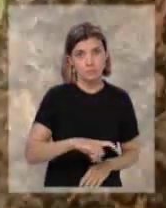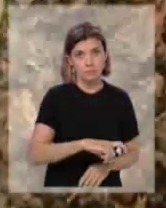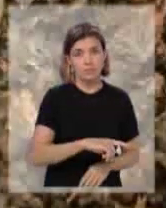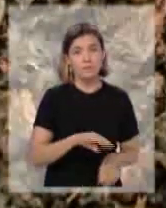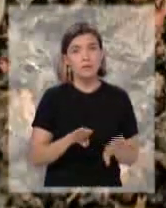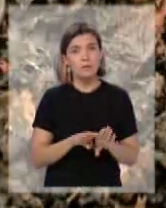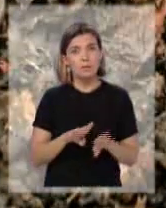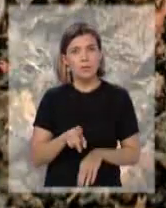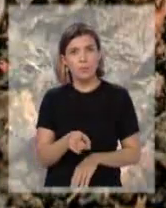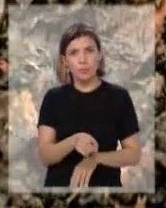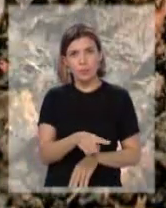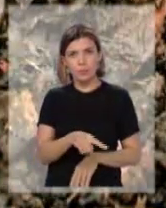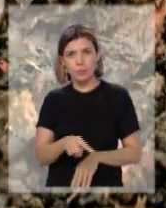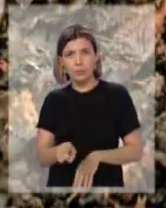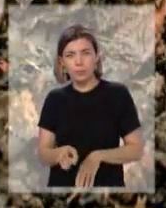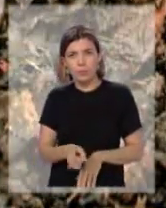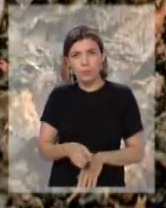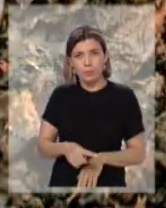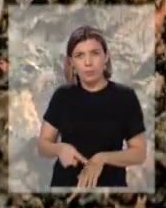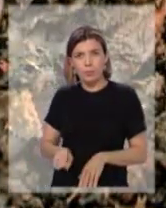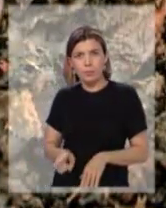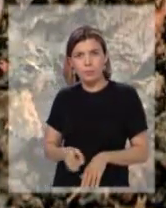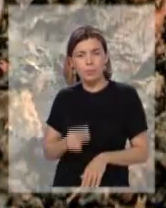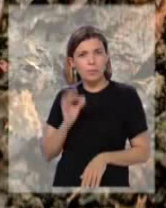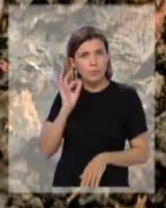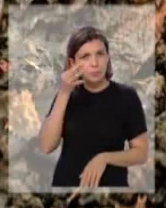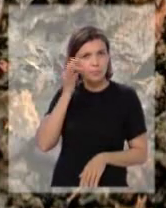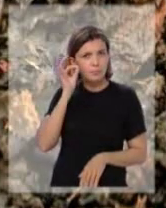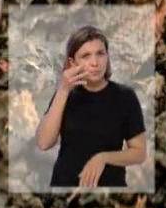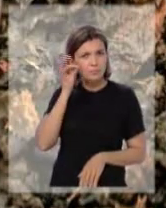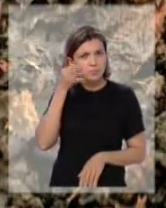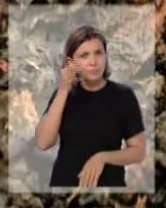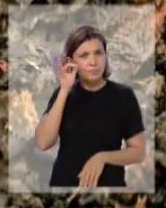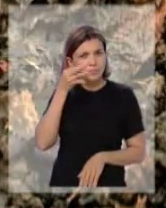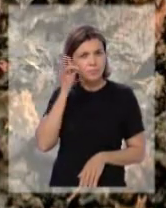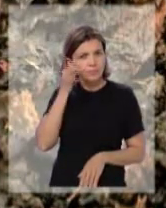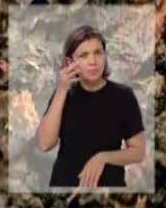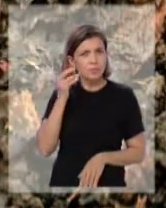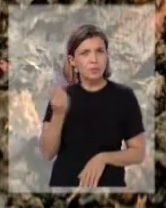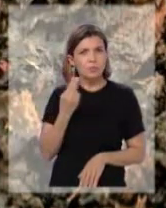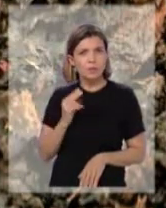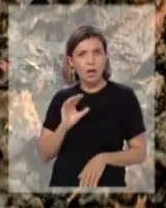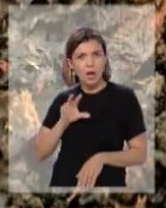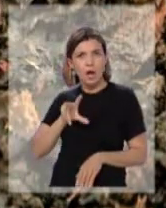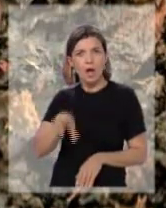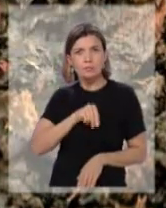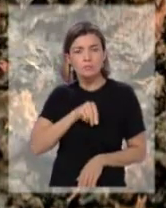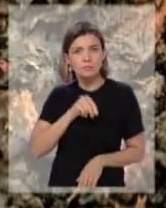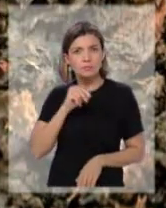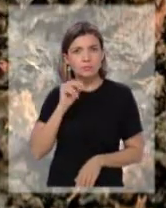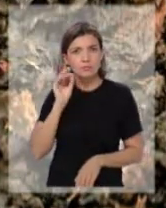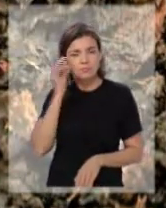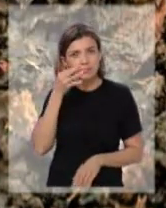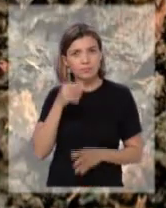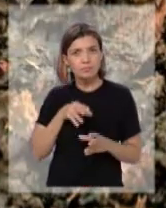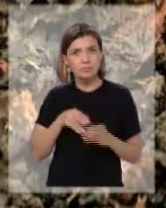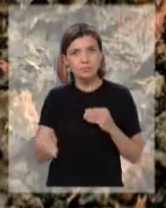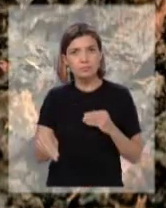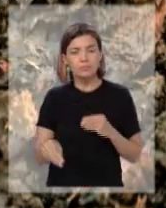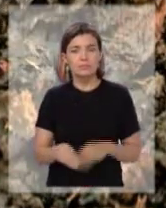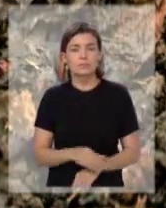Podemos citar também o exemplo da minhoca. Seu corpo esguio permite que ela se movimente no solo com mais